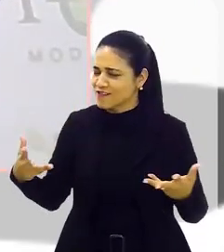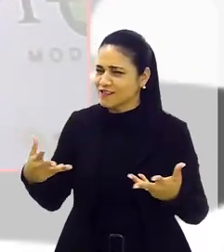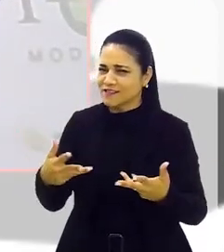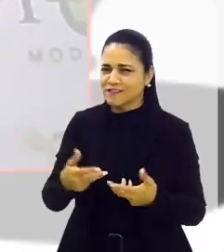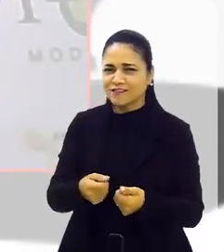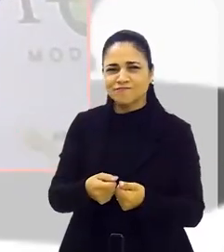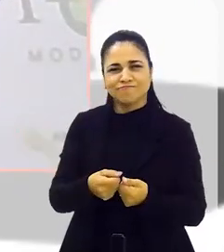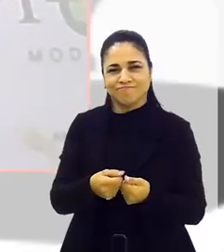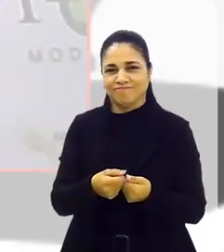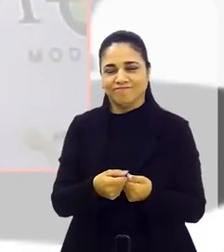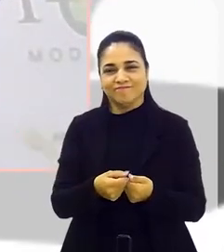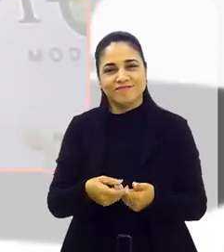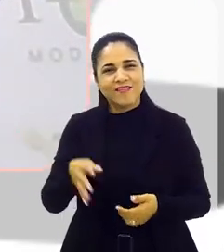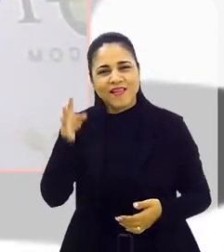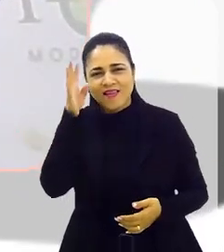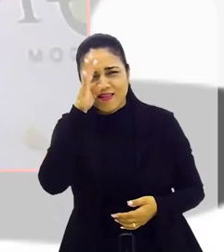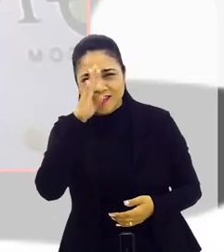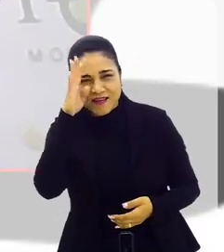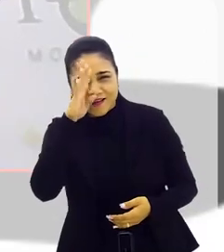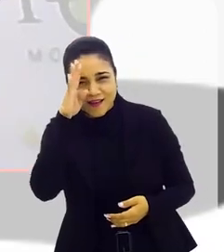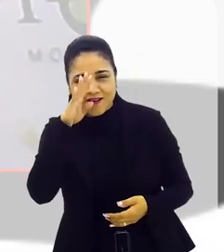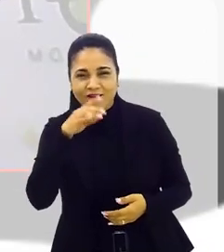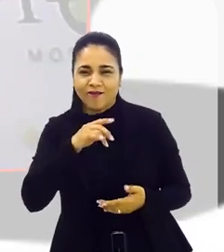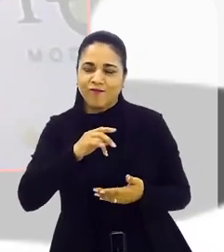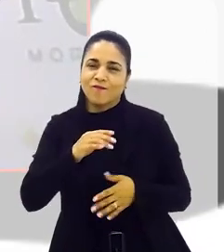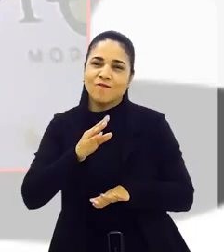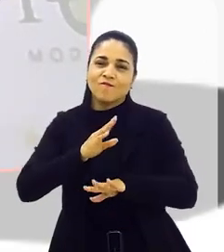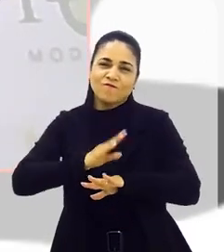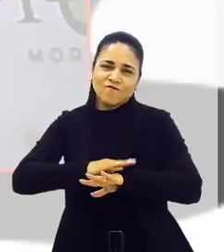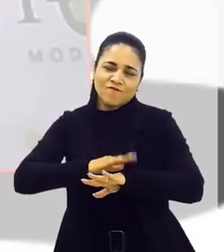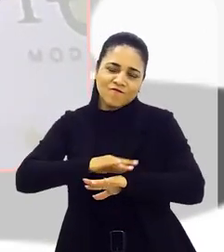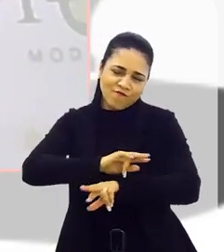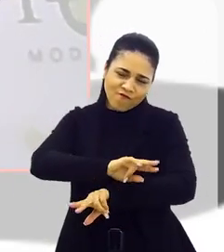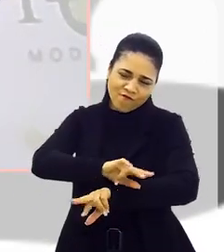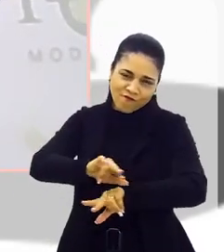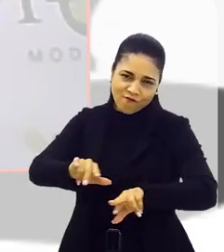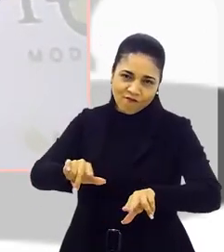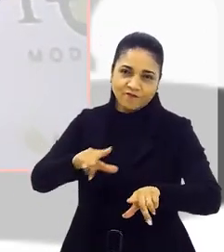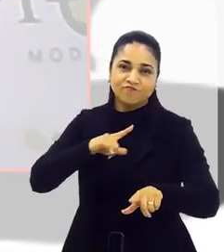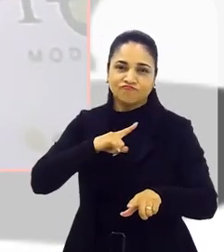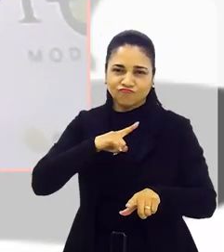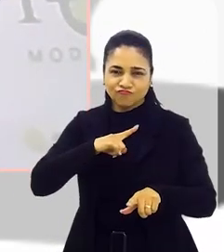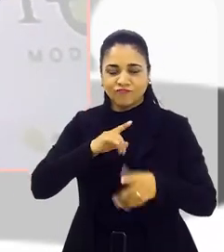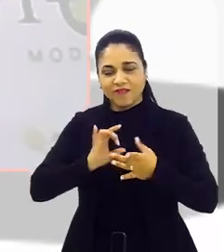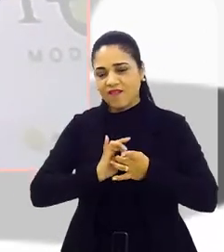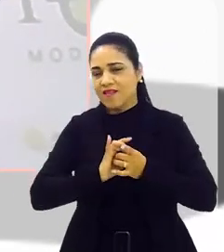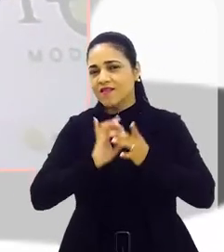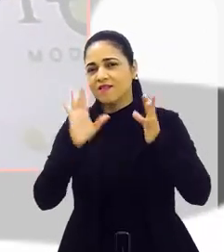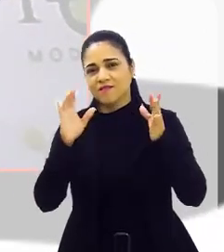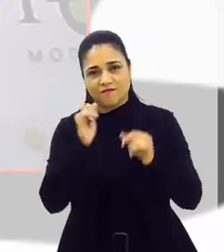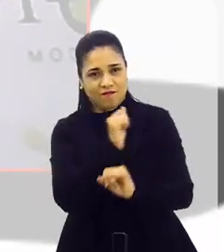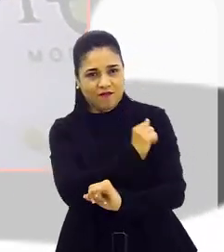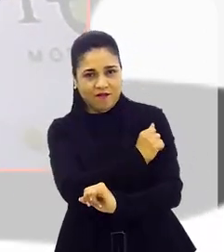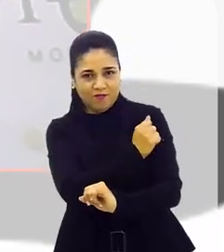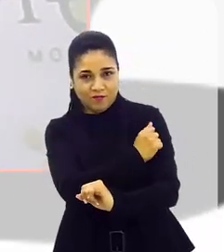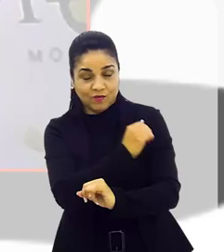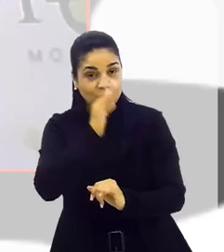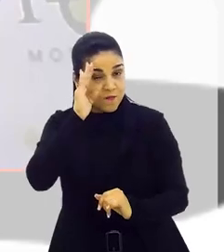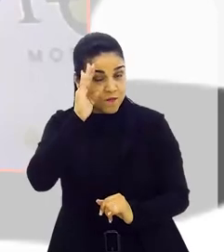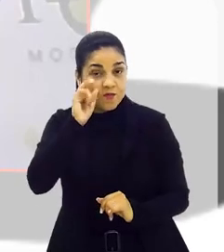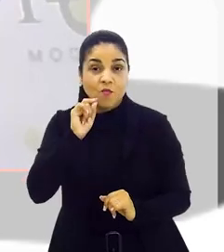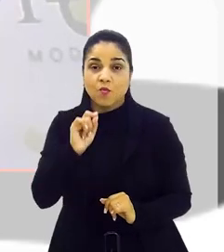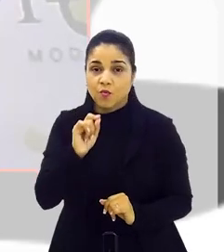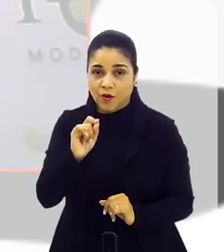E foi bacana demais, foi muito legal, por vários motivos. Porque eles estavam muito à vontade,